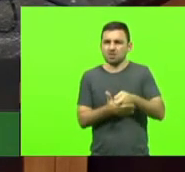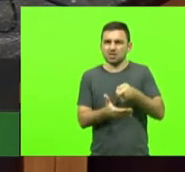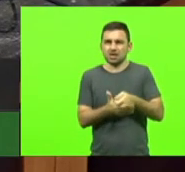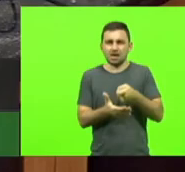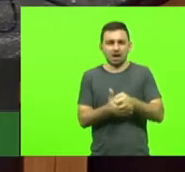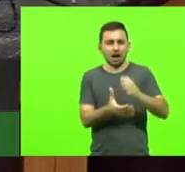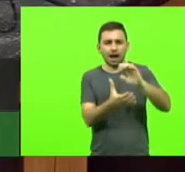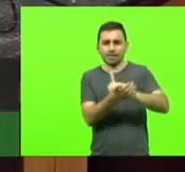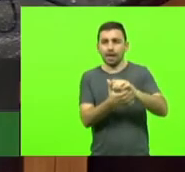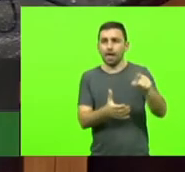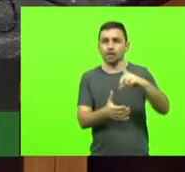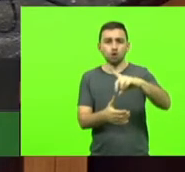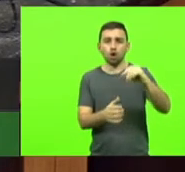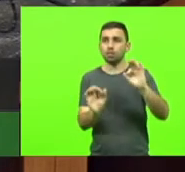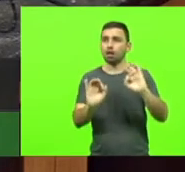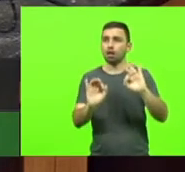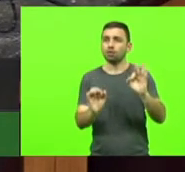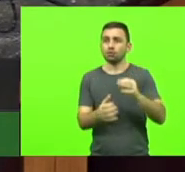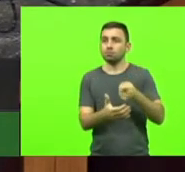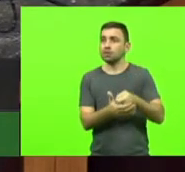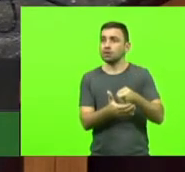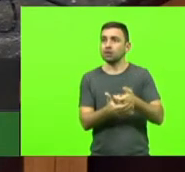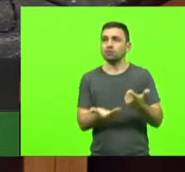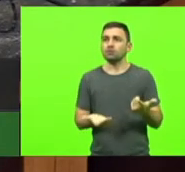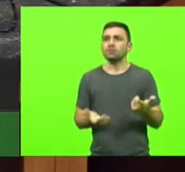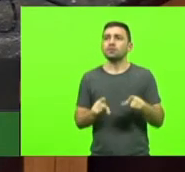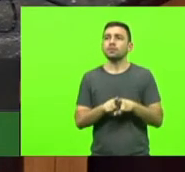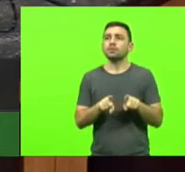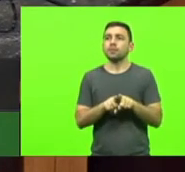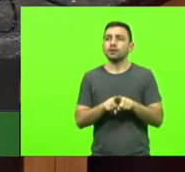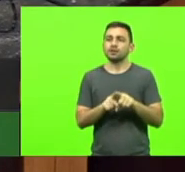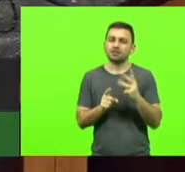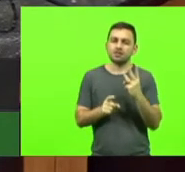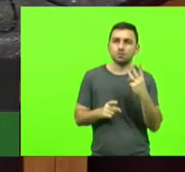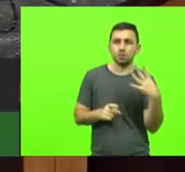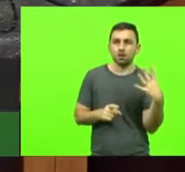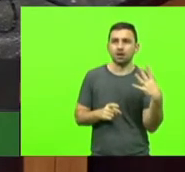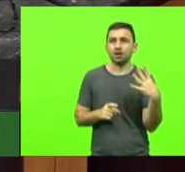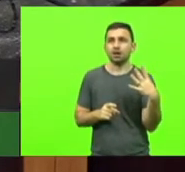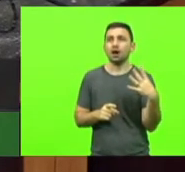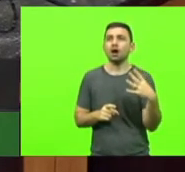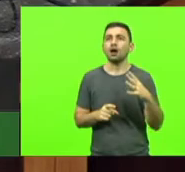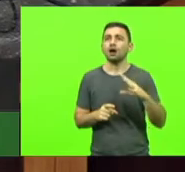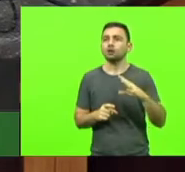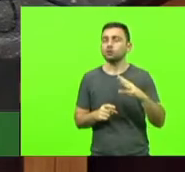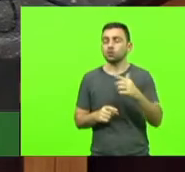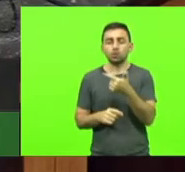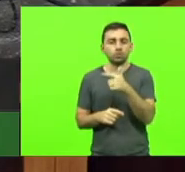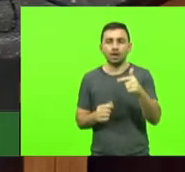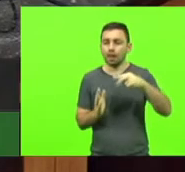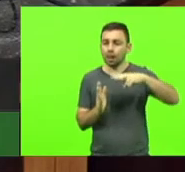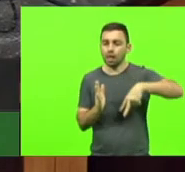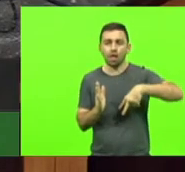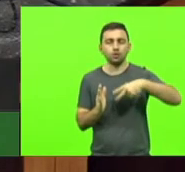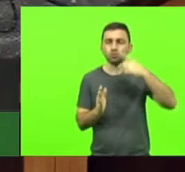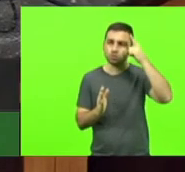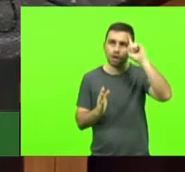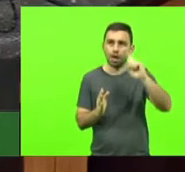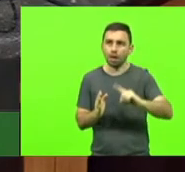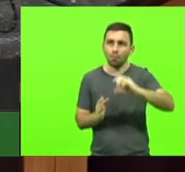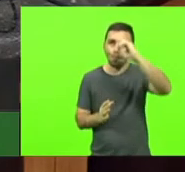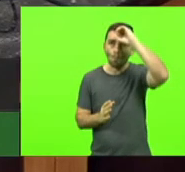escolheram. E 3 em cada 4 são completamente analfabetas. A